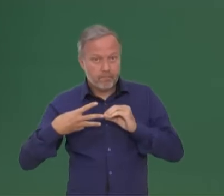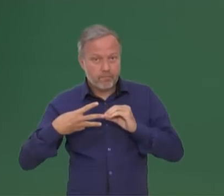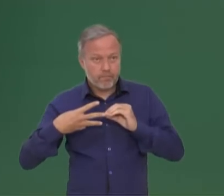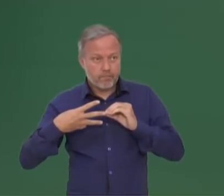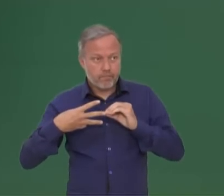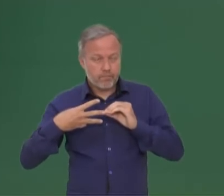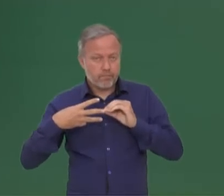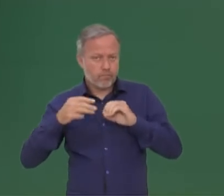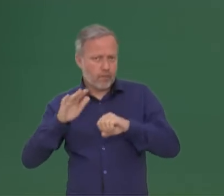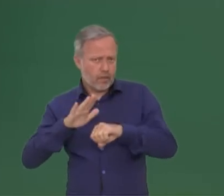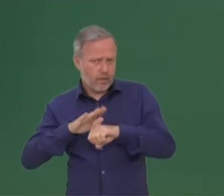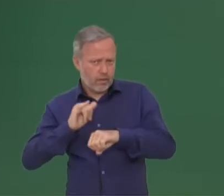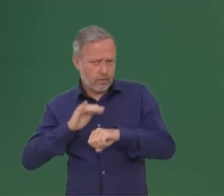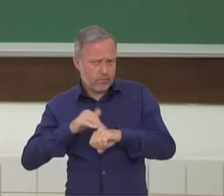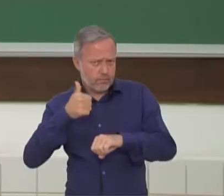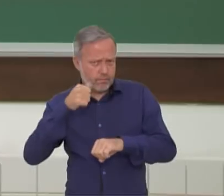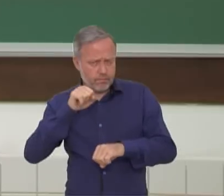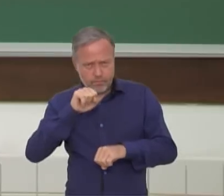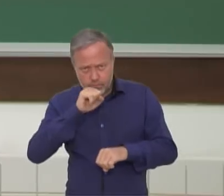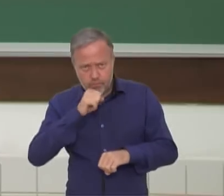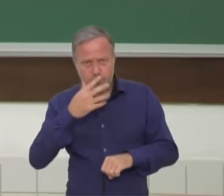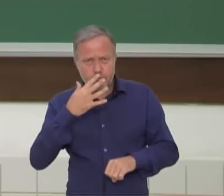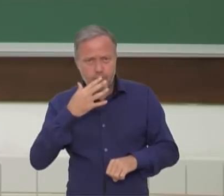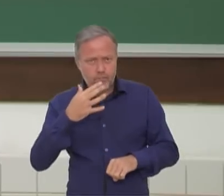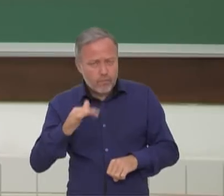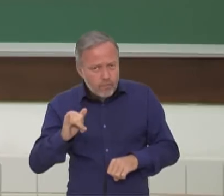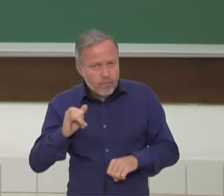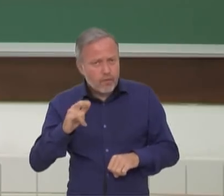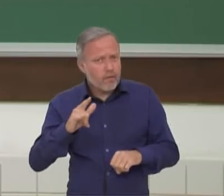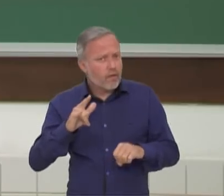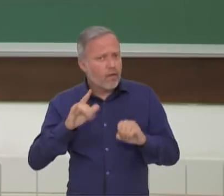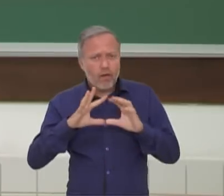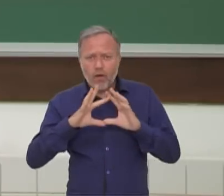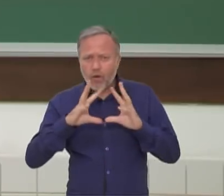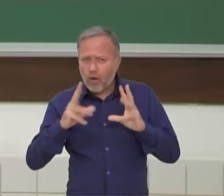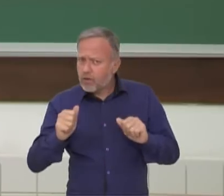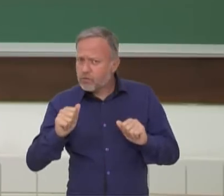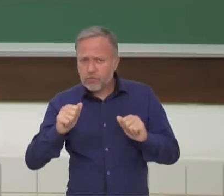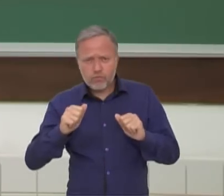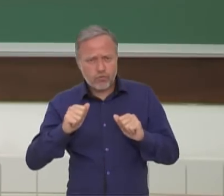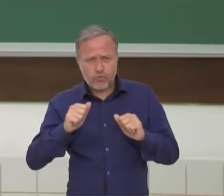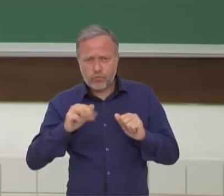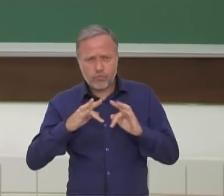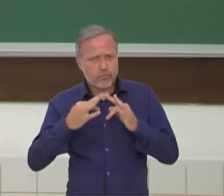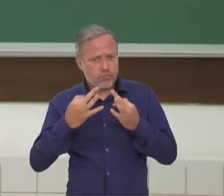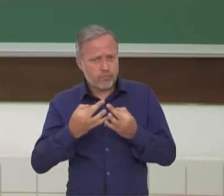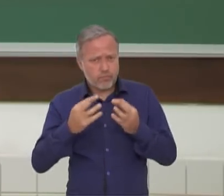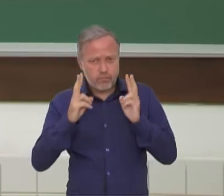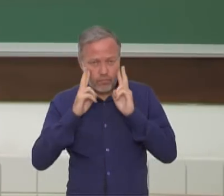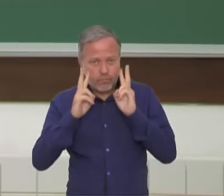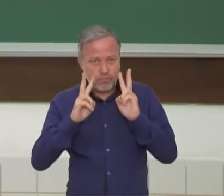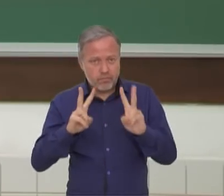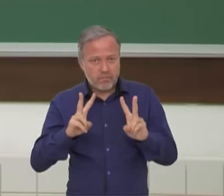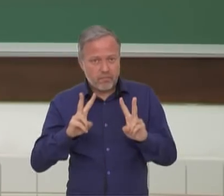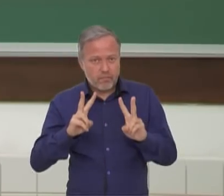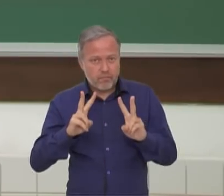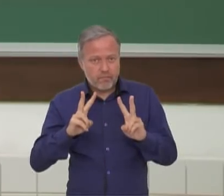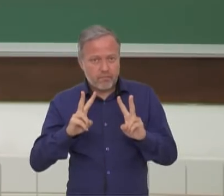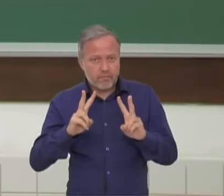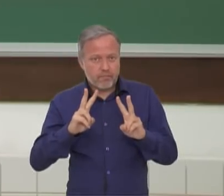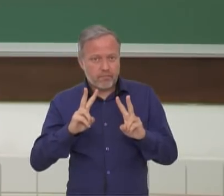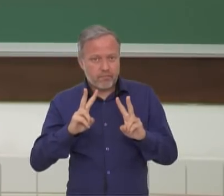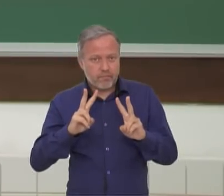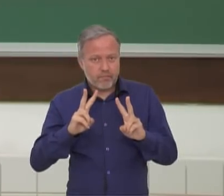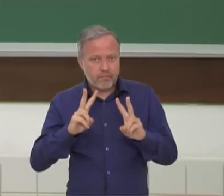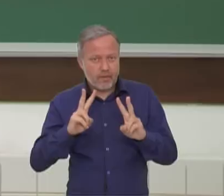mundo que está em casa. Chama a mãe, chama o papagaio, chama o periquito, o cachorro, a tia. Quero todo mundo na frente da